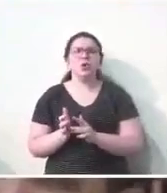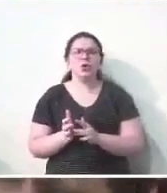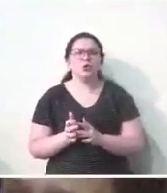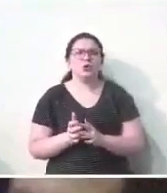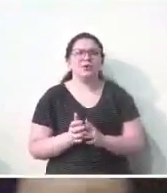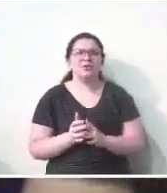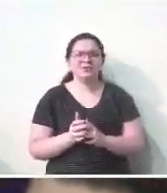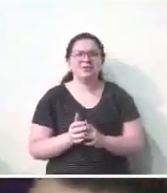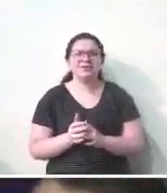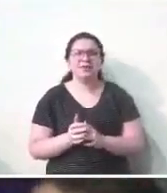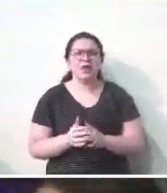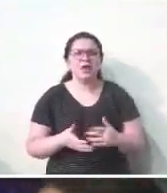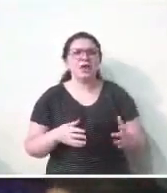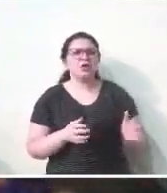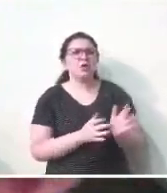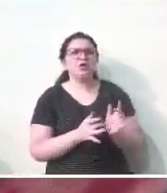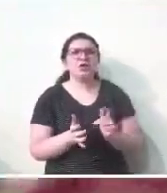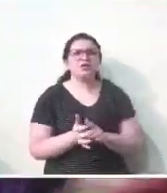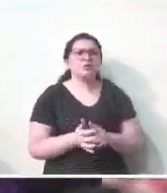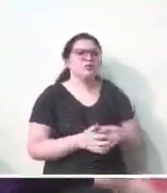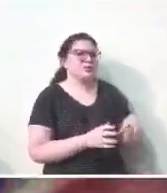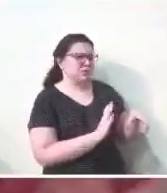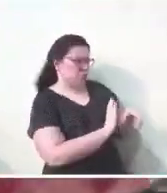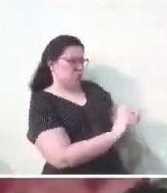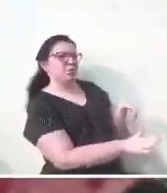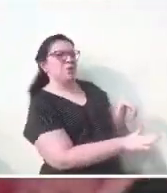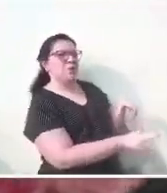voltou a viver, ele está vivo.